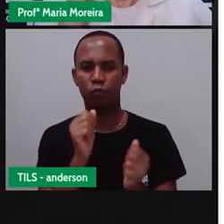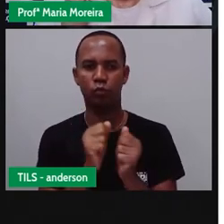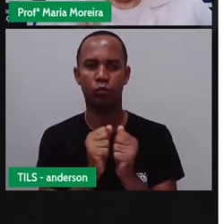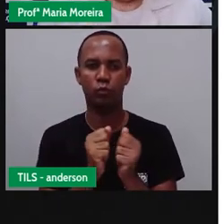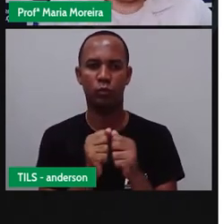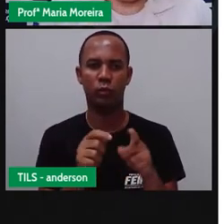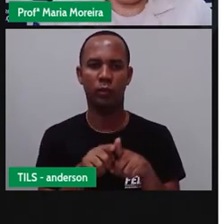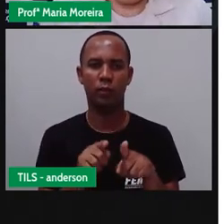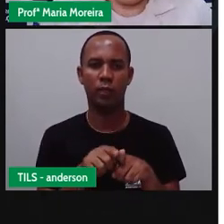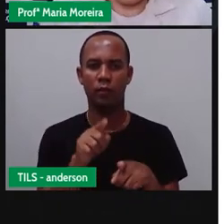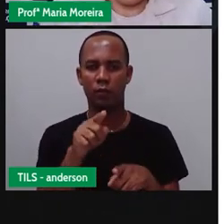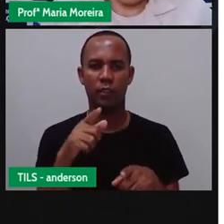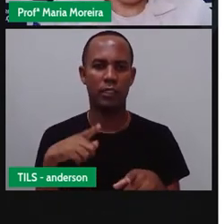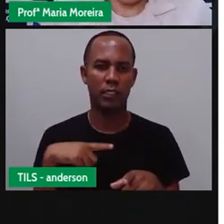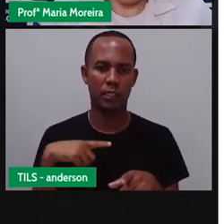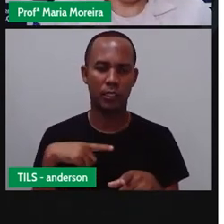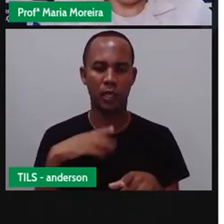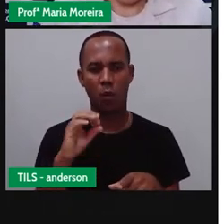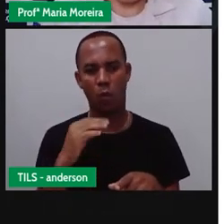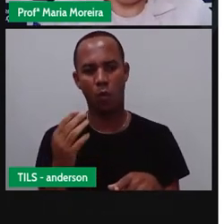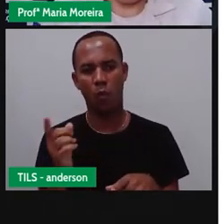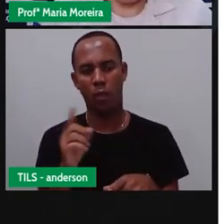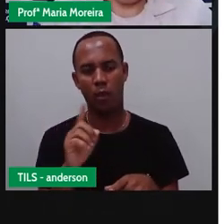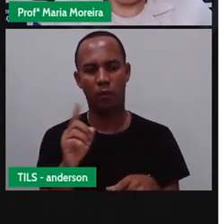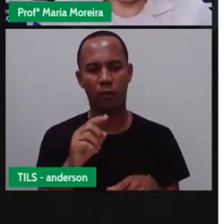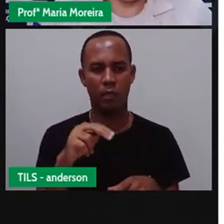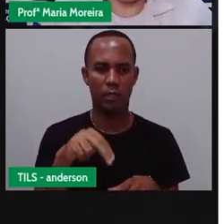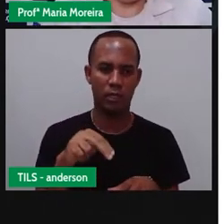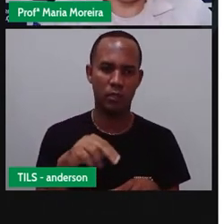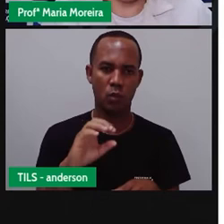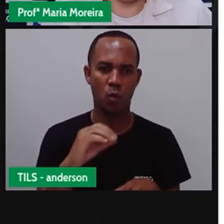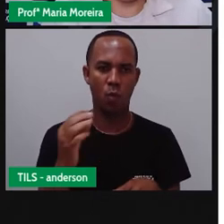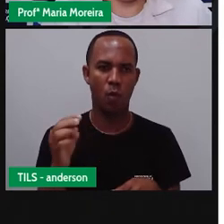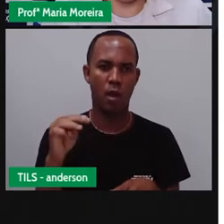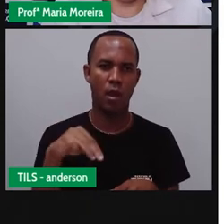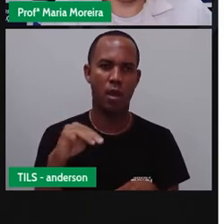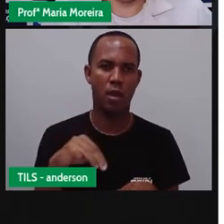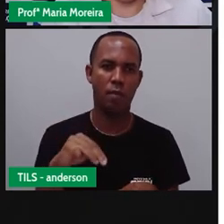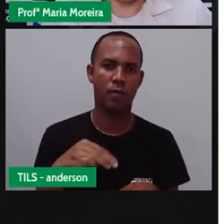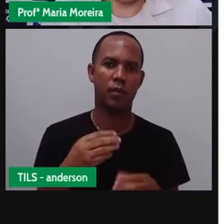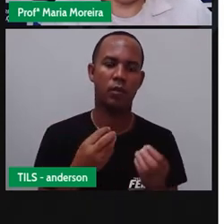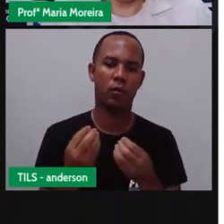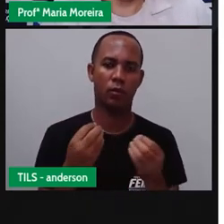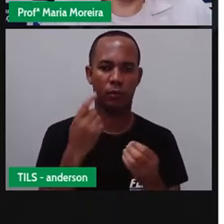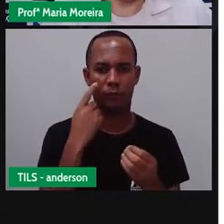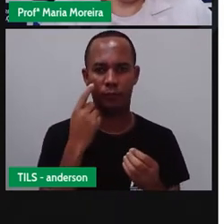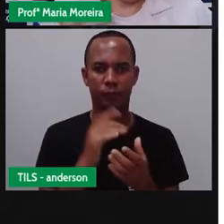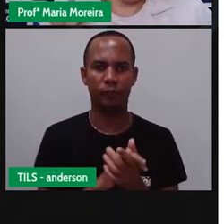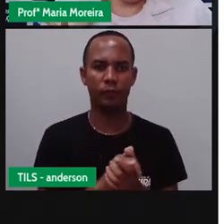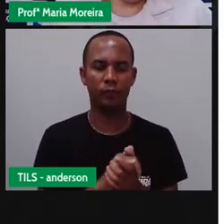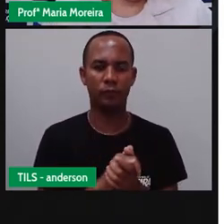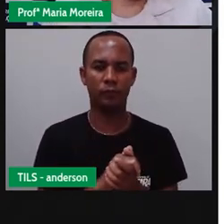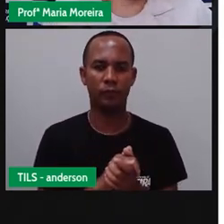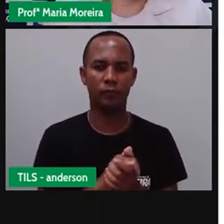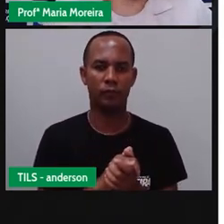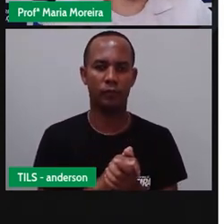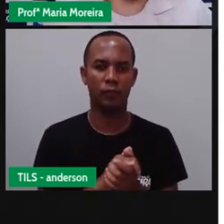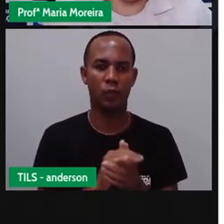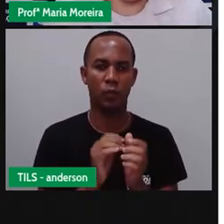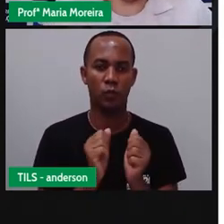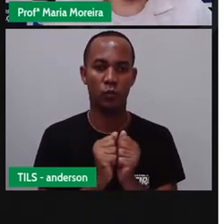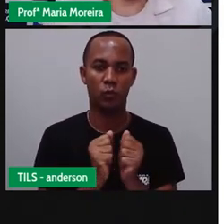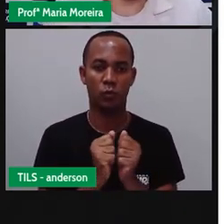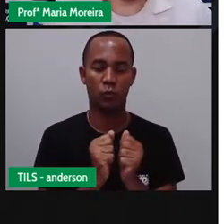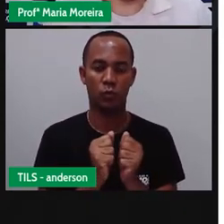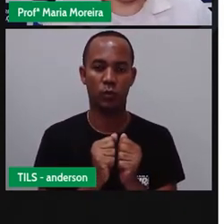você deixa de ter um n né um mês de navio e passa teu que em o e quando